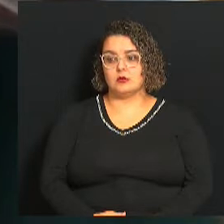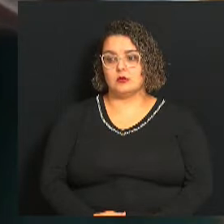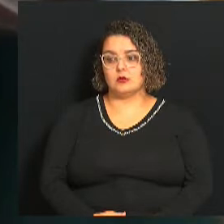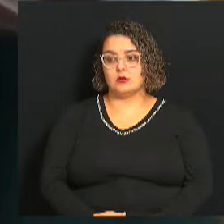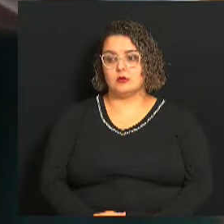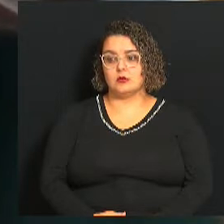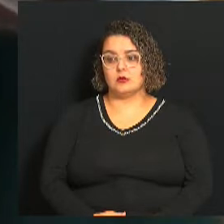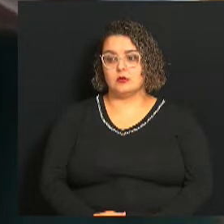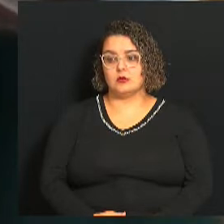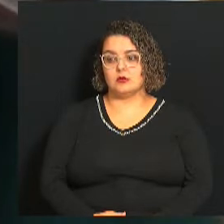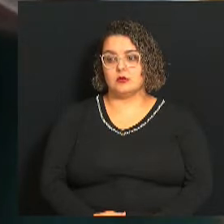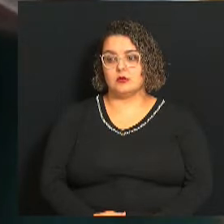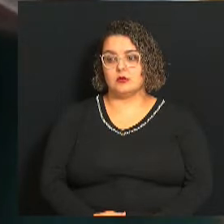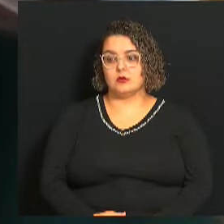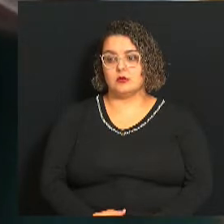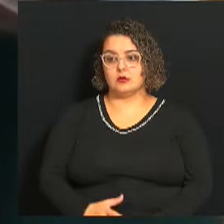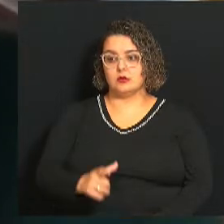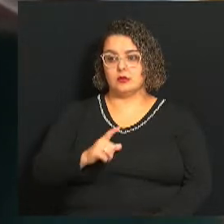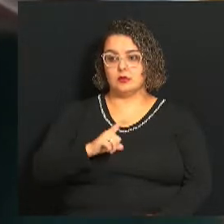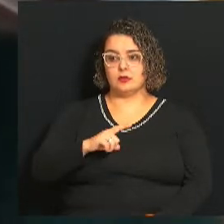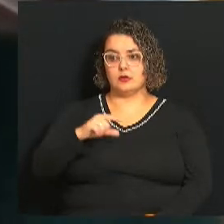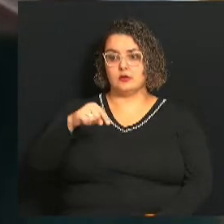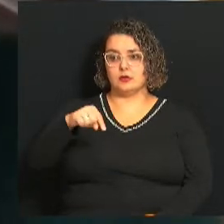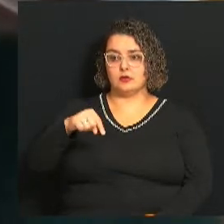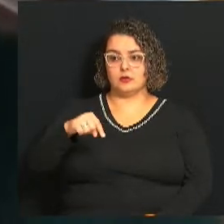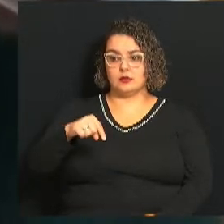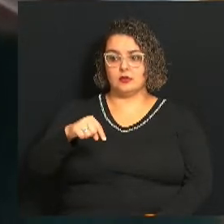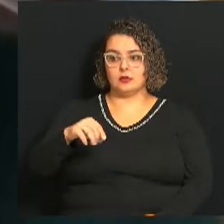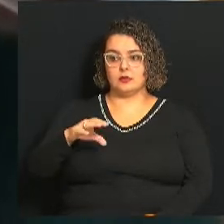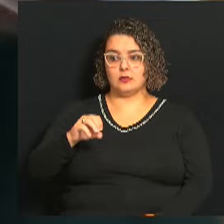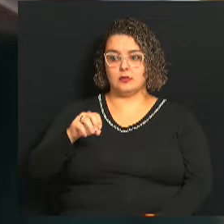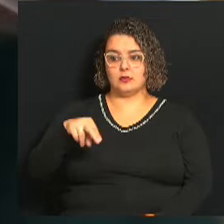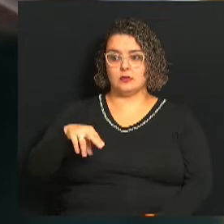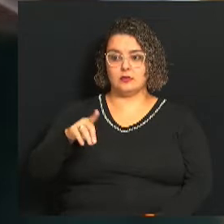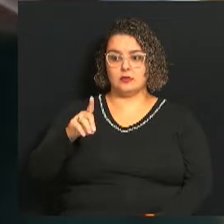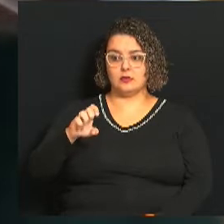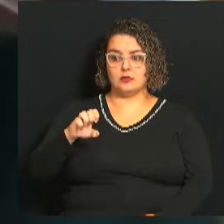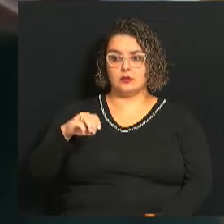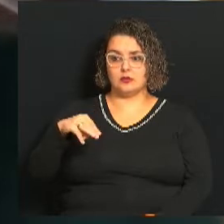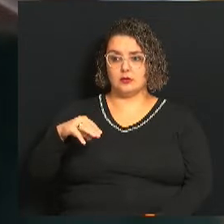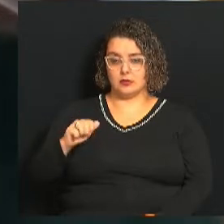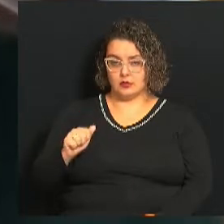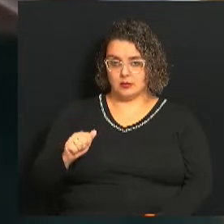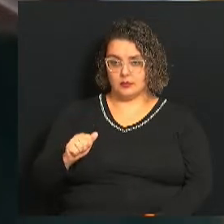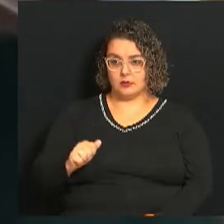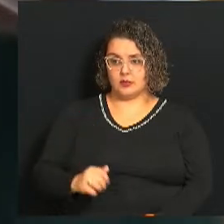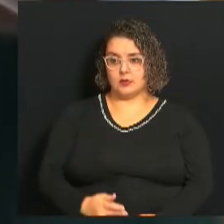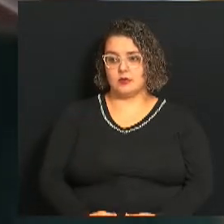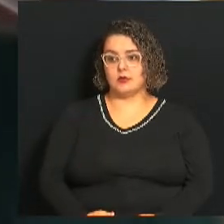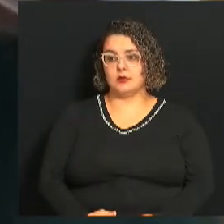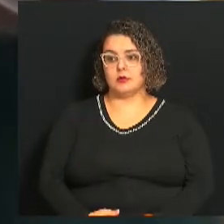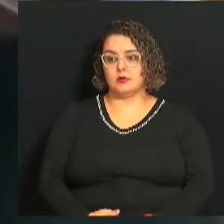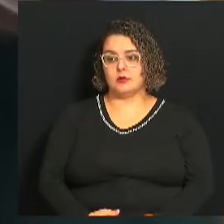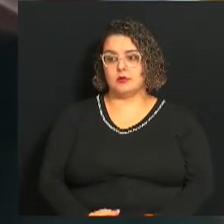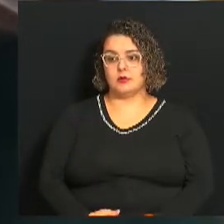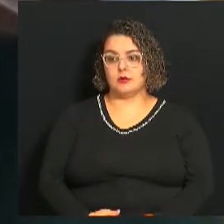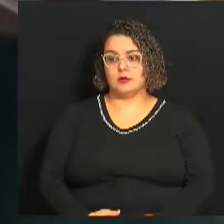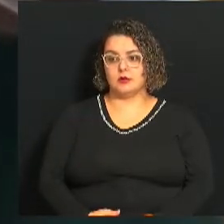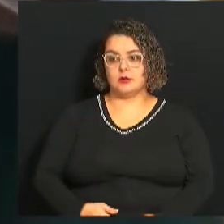uma nota da presidente do CONDEMA sobre uma resposta. Eu